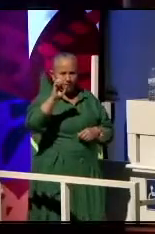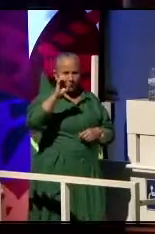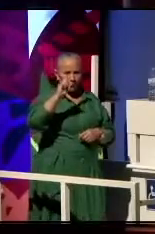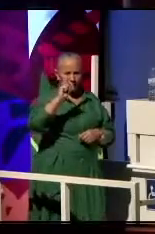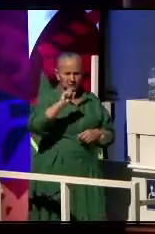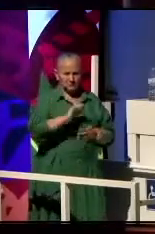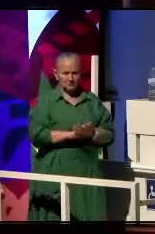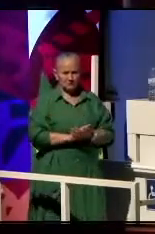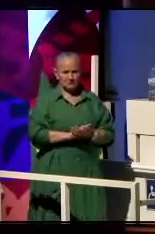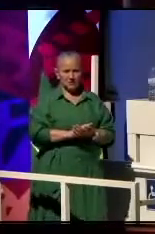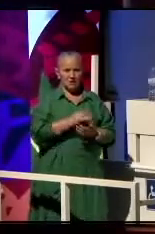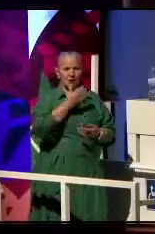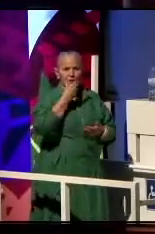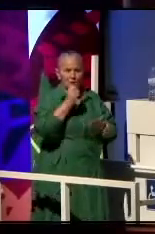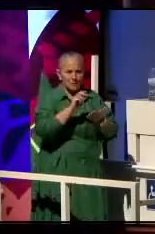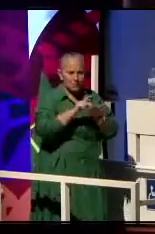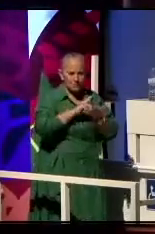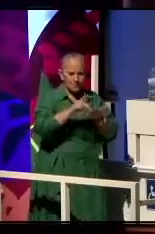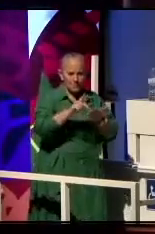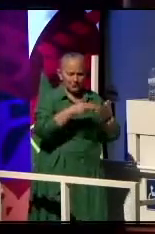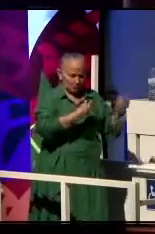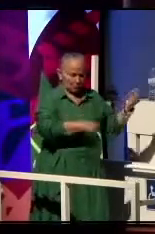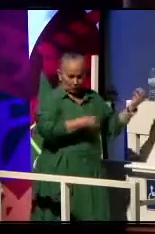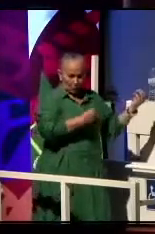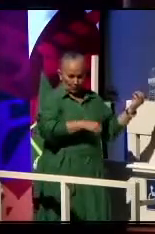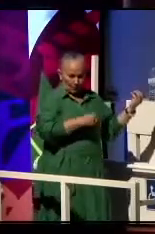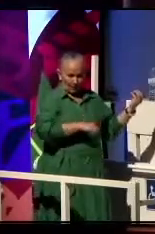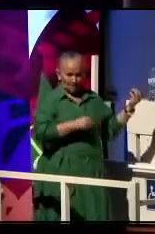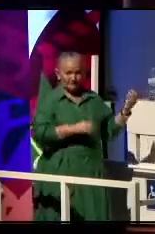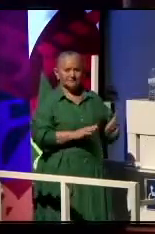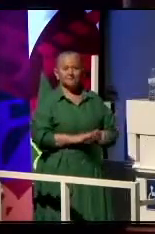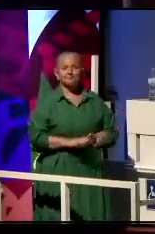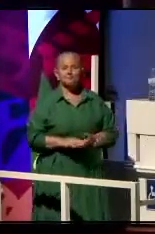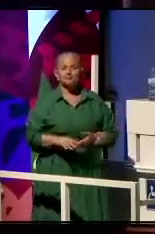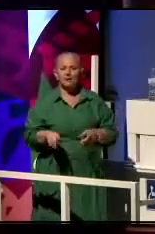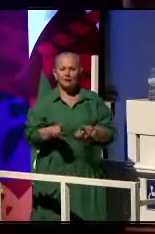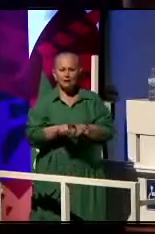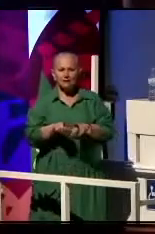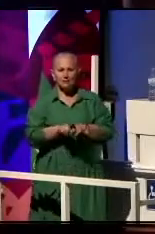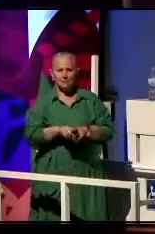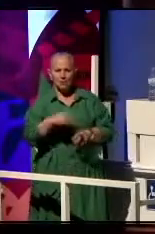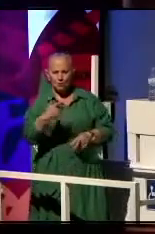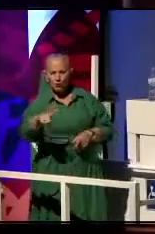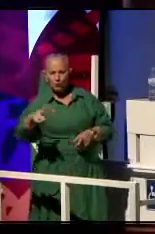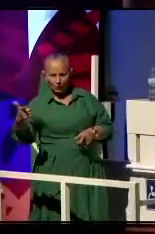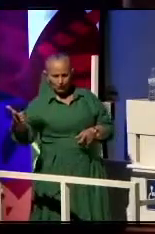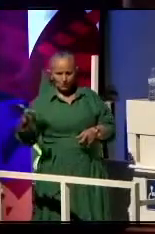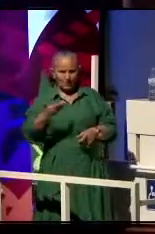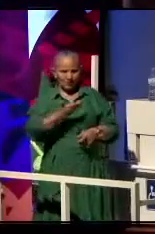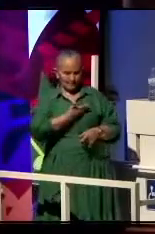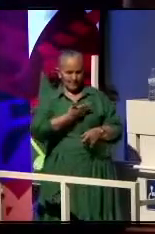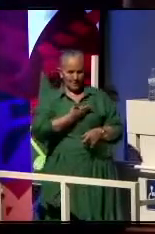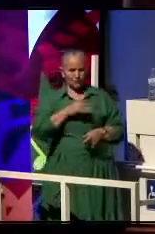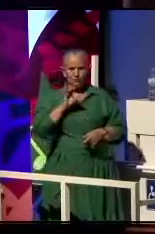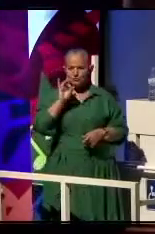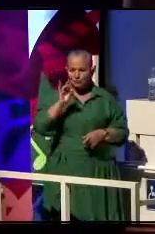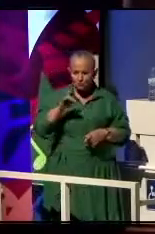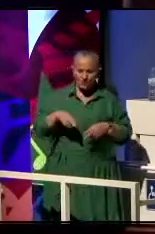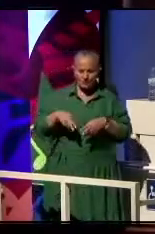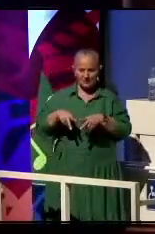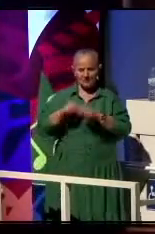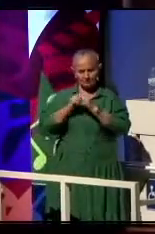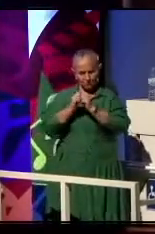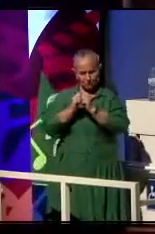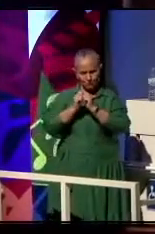tocava contrabaixo e o cantor do grupo era o Marilton. O Milton era só ali um sideman, ele estava tocando sempre contrabaixo, e o cantor